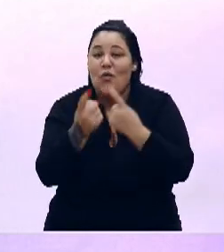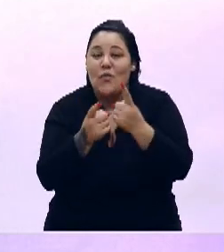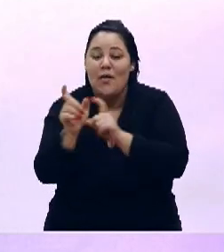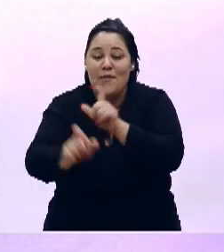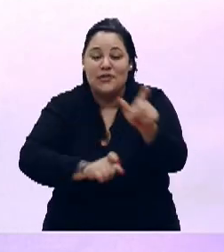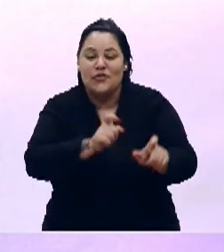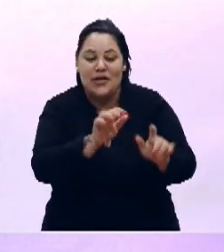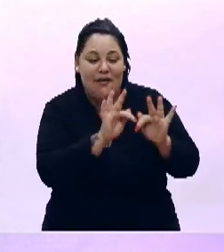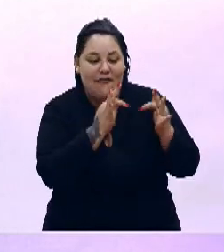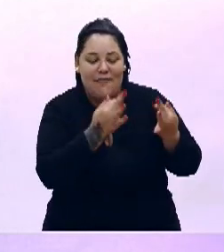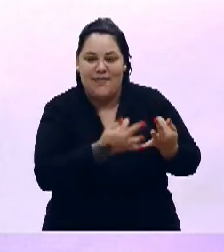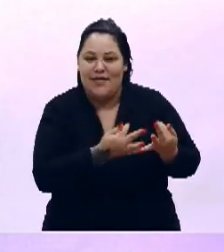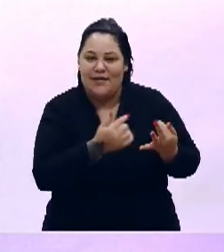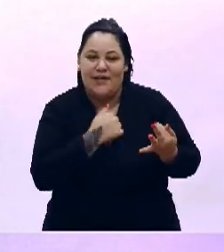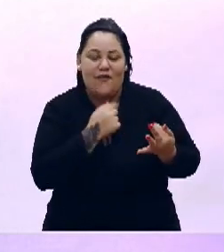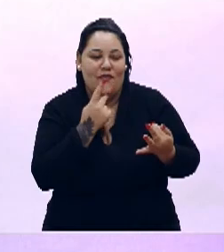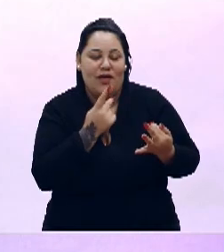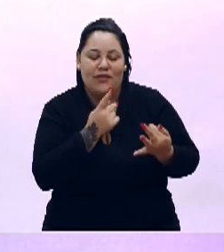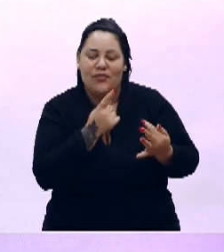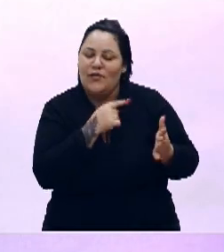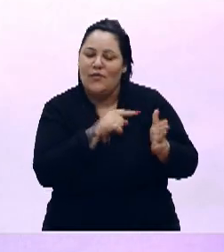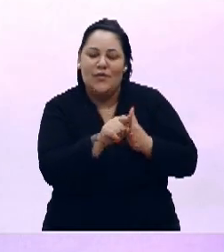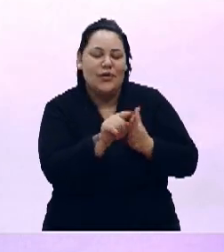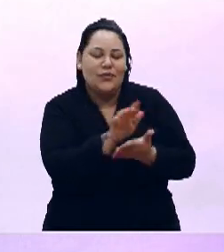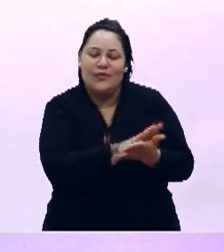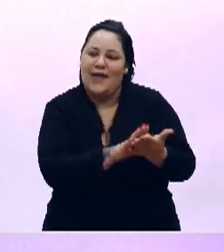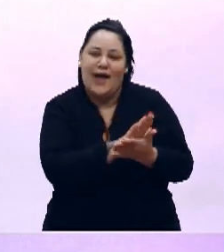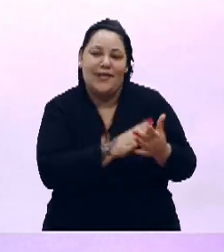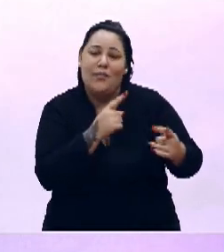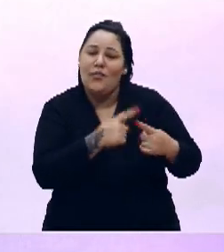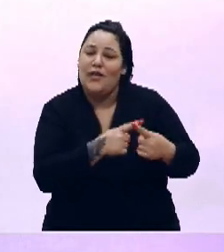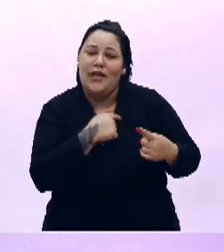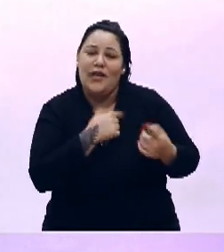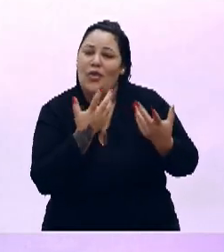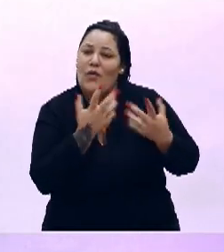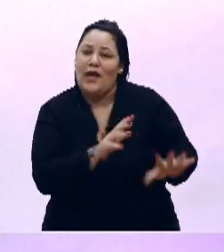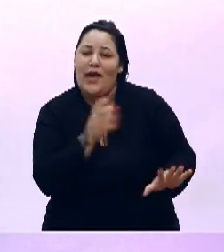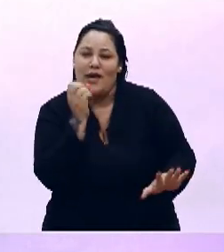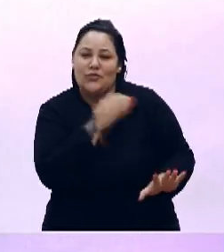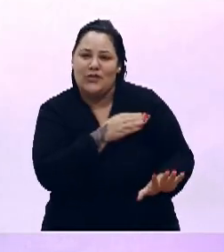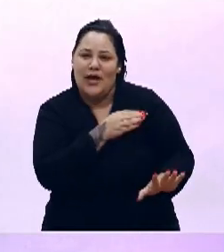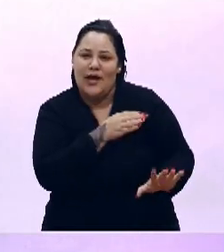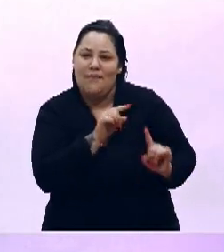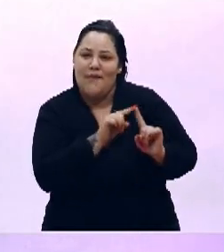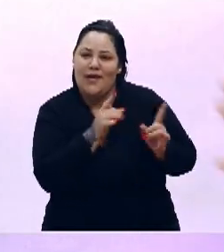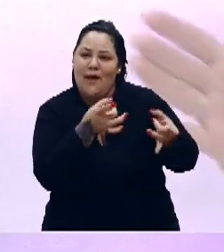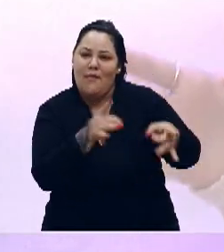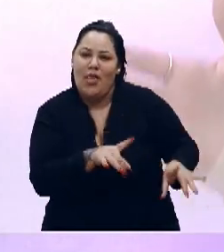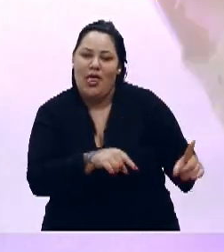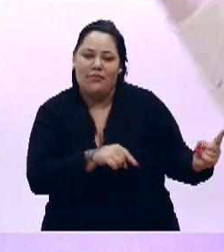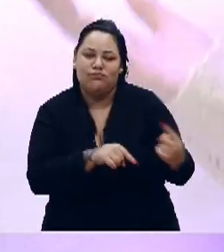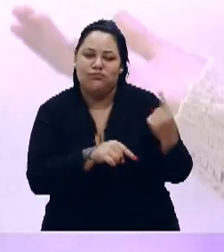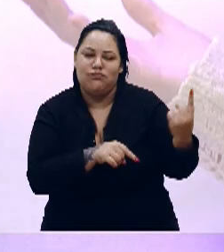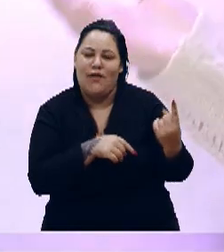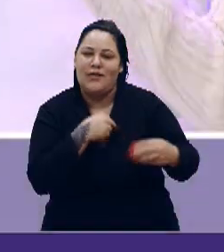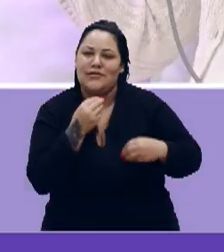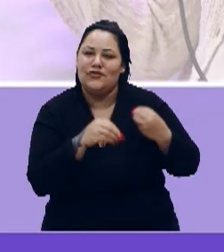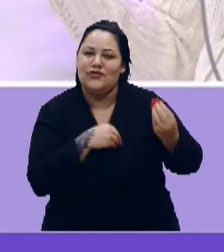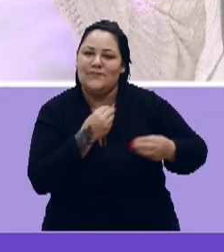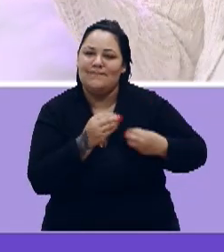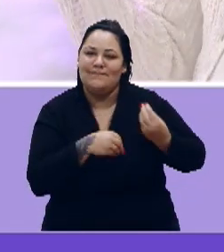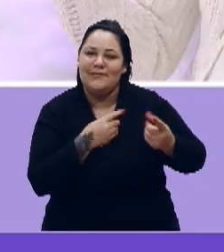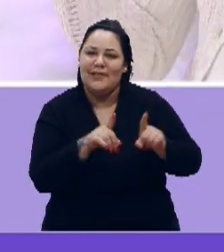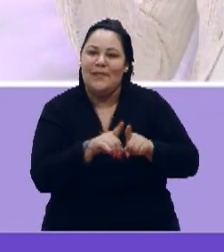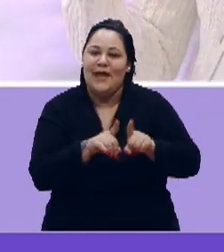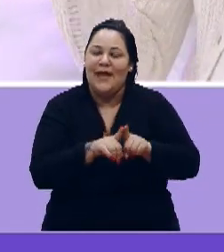que diziam, eu não pergunto nada porque eu não quero ser invasiva, mas não perguntar nada me deixava sozinha, né? E ao mesmo